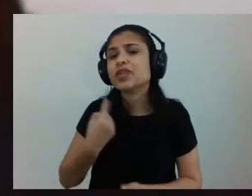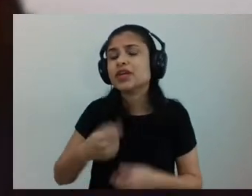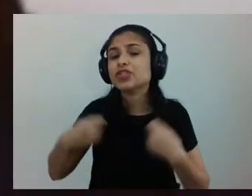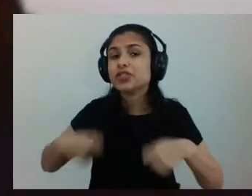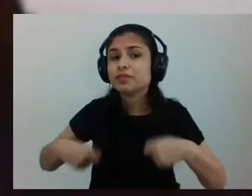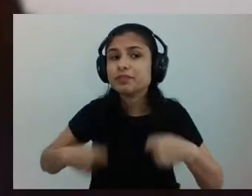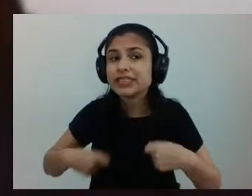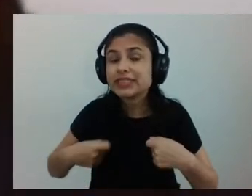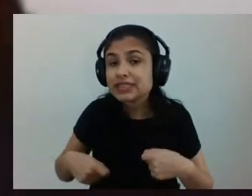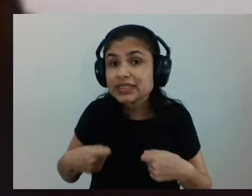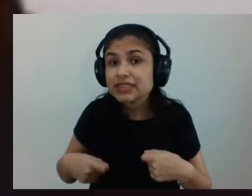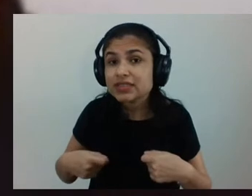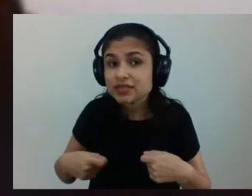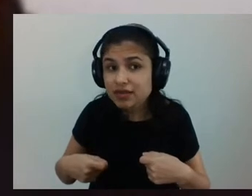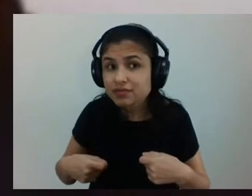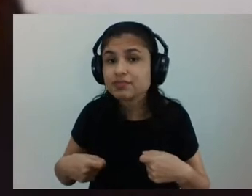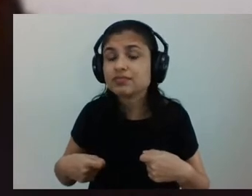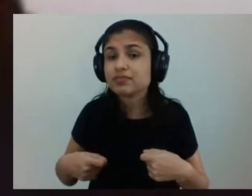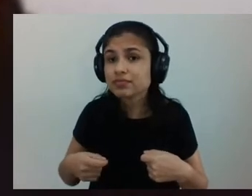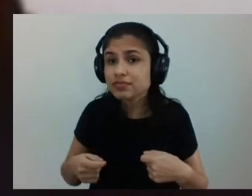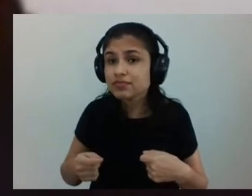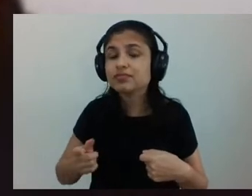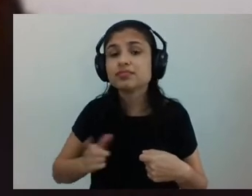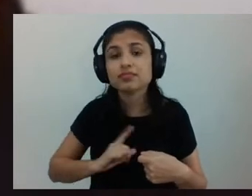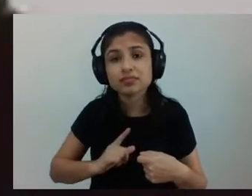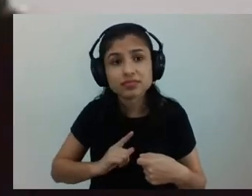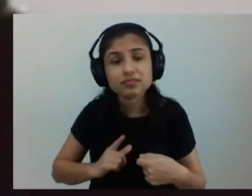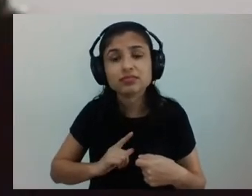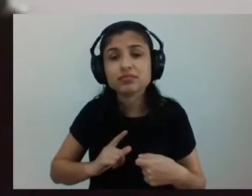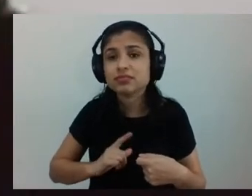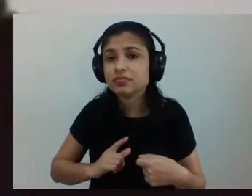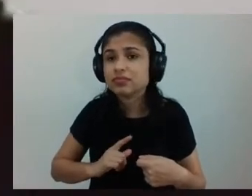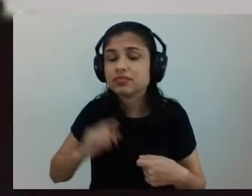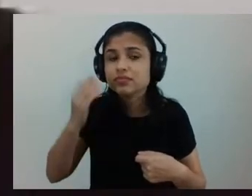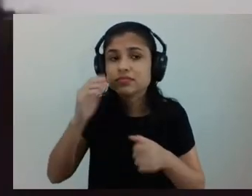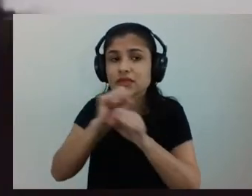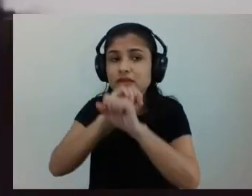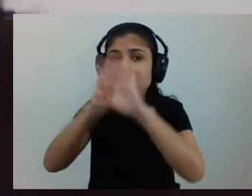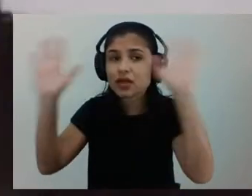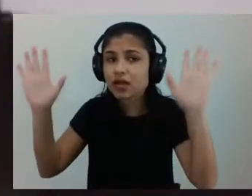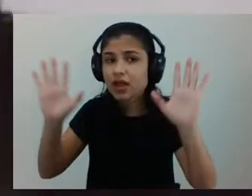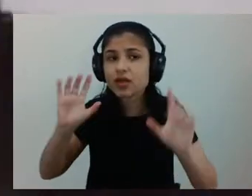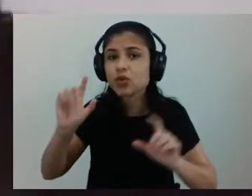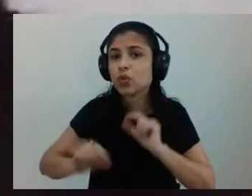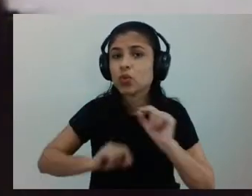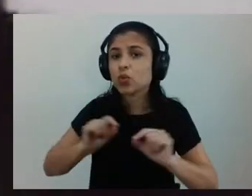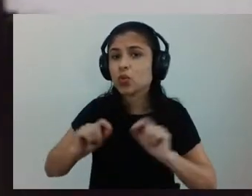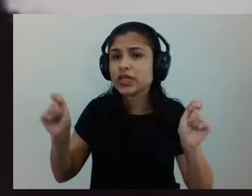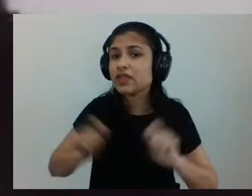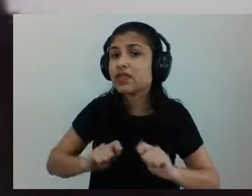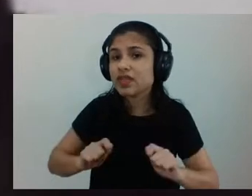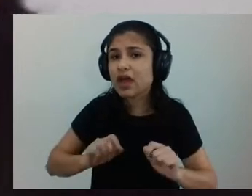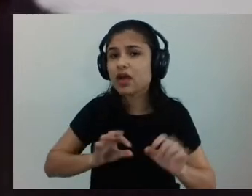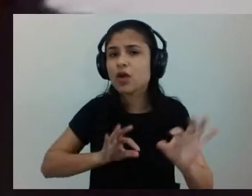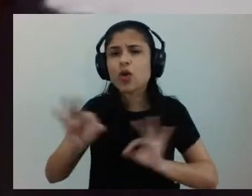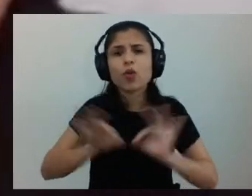é ter um bom produto claramente que precisa ser feito e,